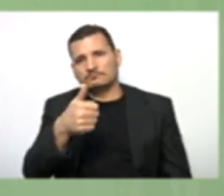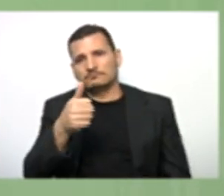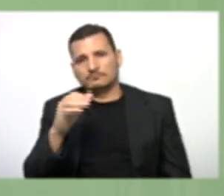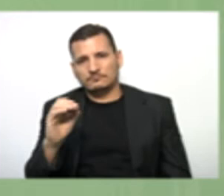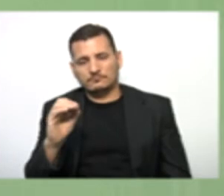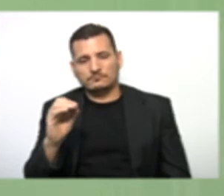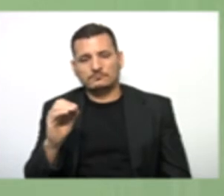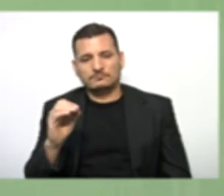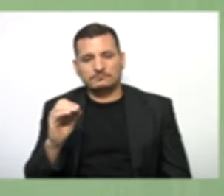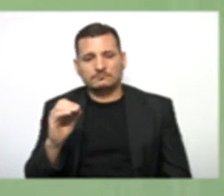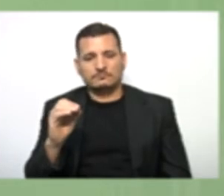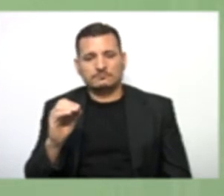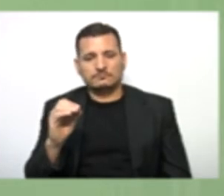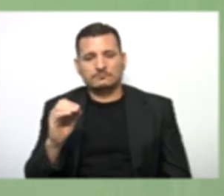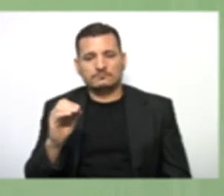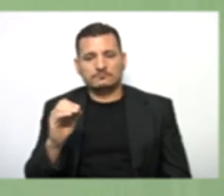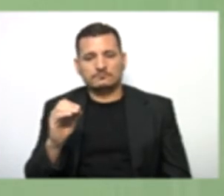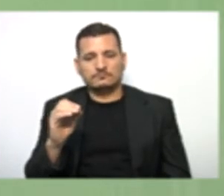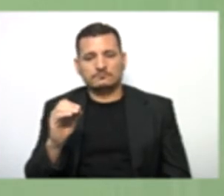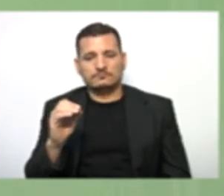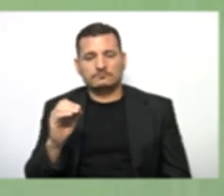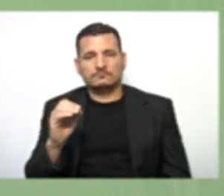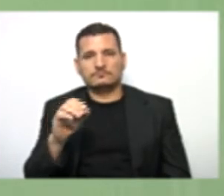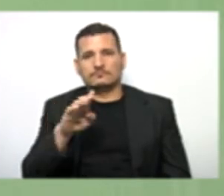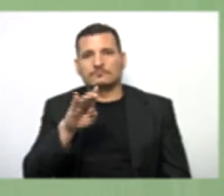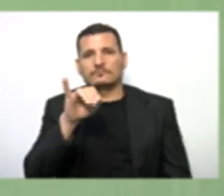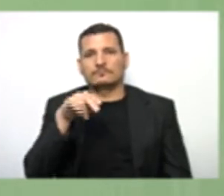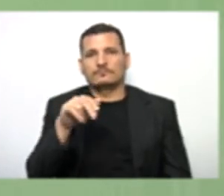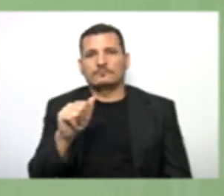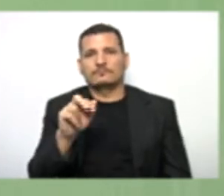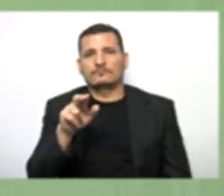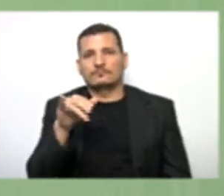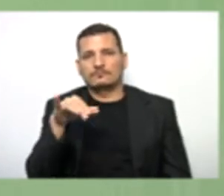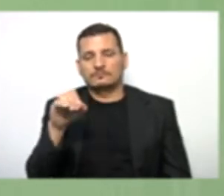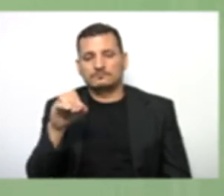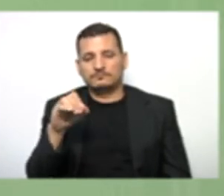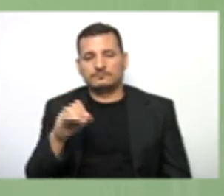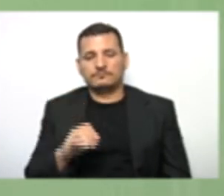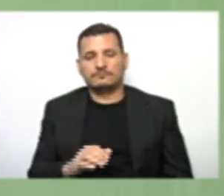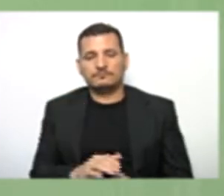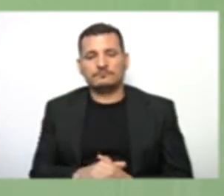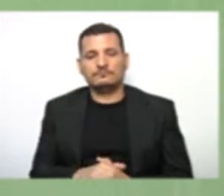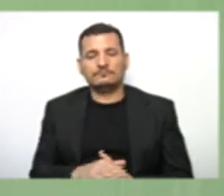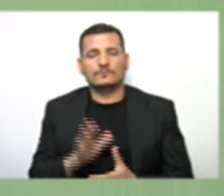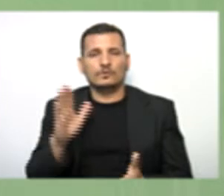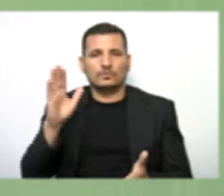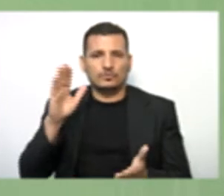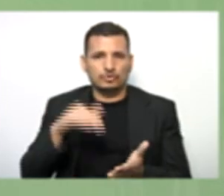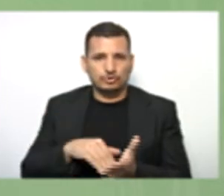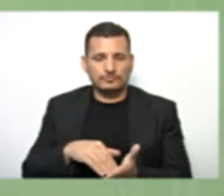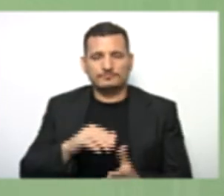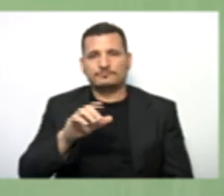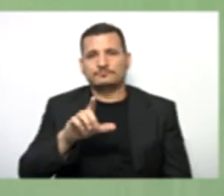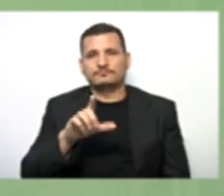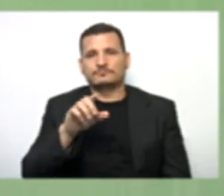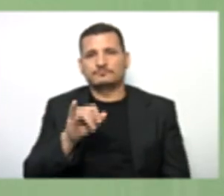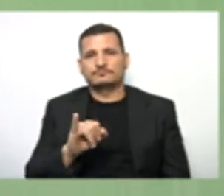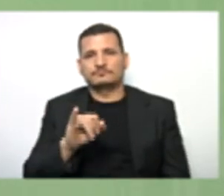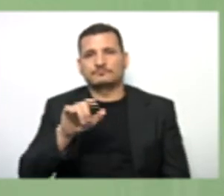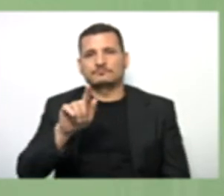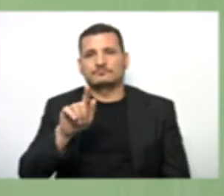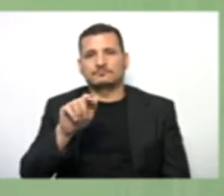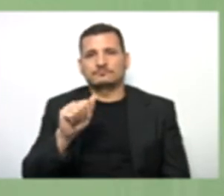nossas linguagens, nosso binário, né? E a última etapa, a etapa ligadora, né, ou etapa